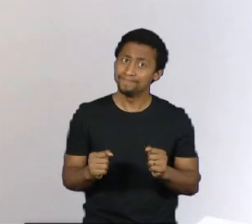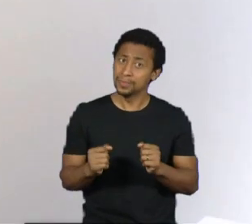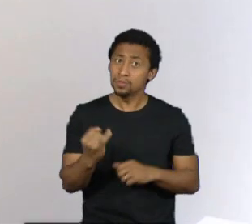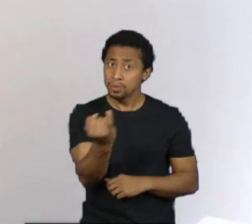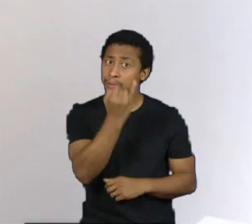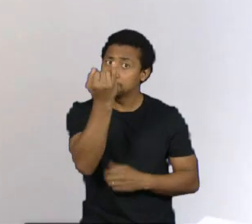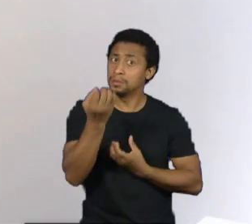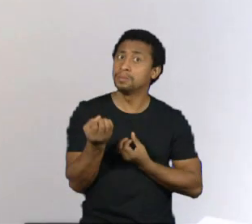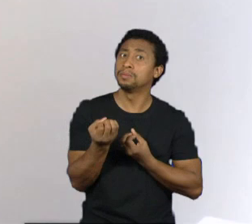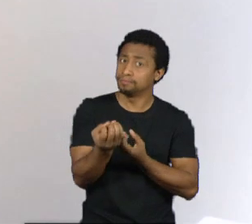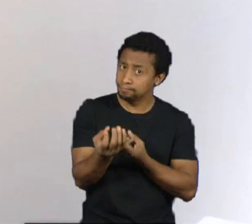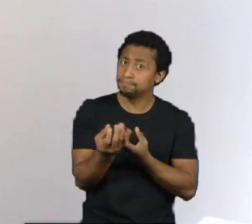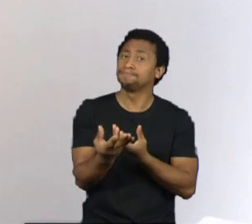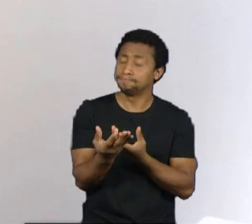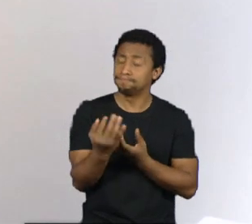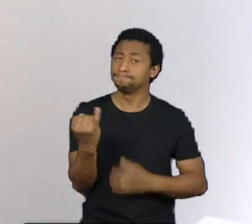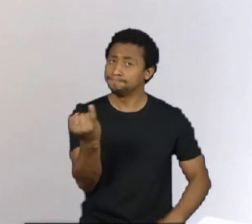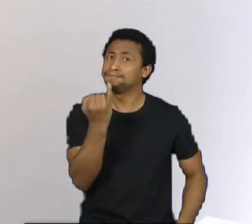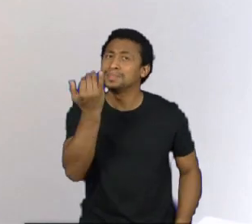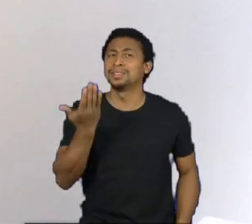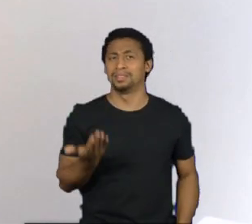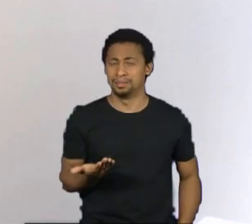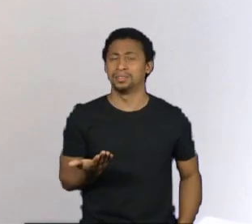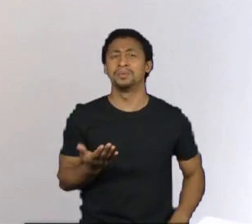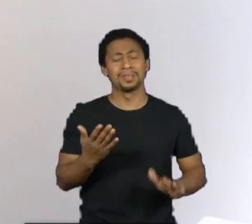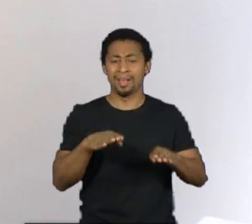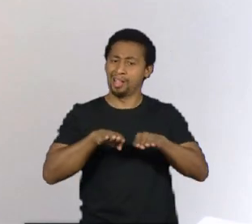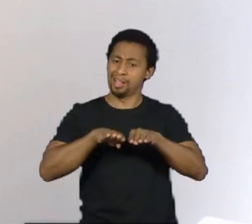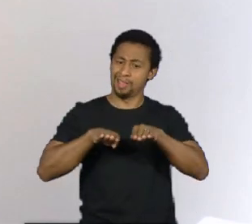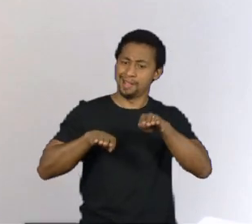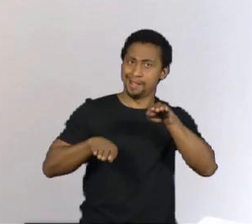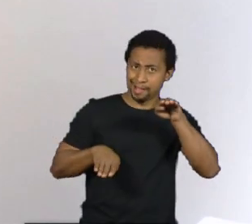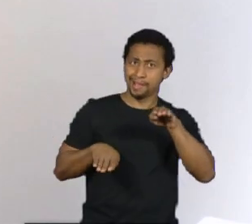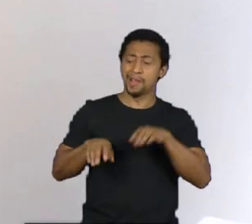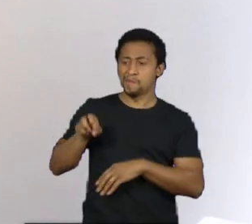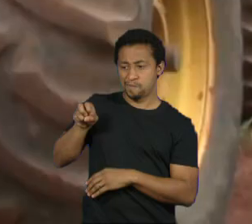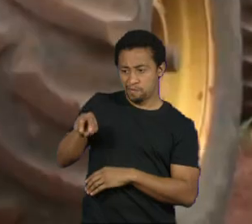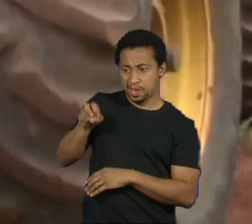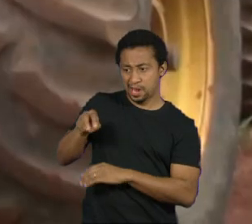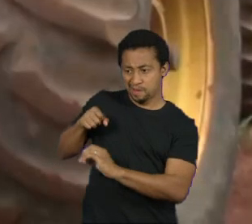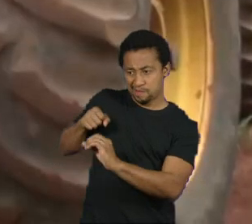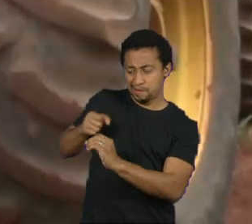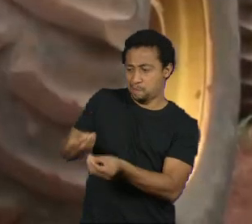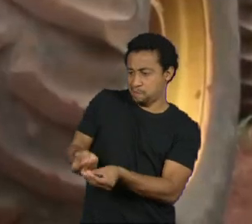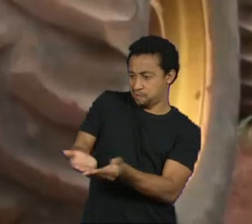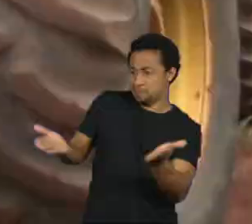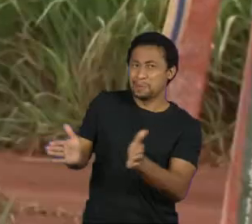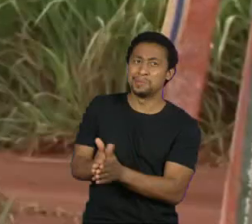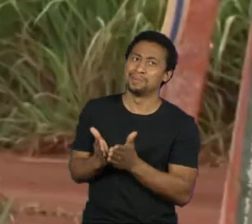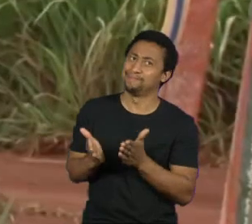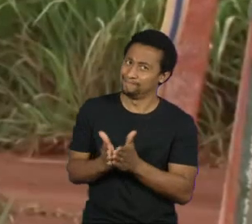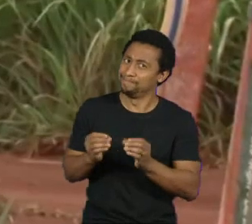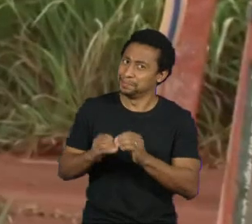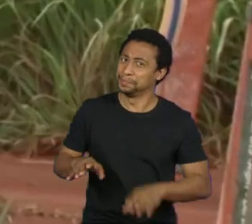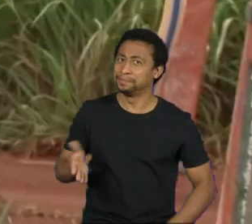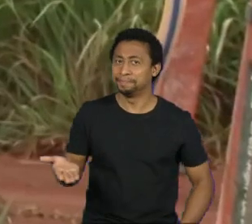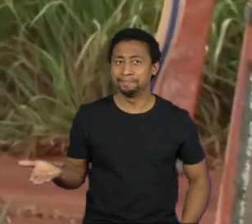relevante, porque a gente distribui de forma desigual o dano, né?